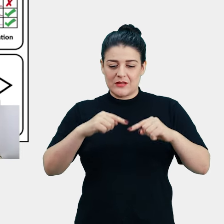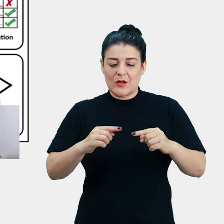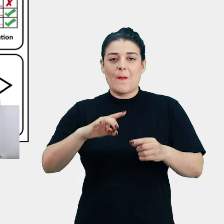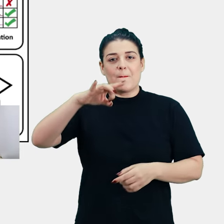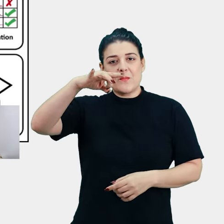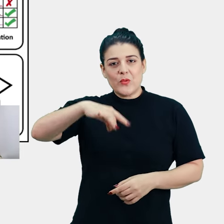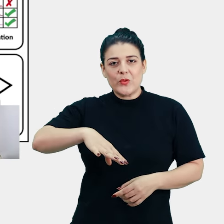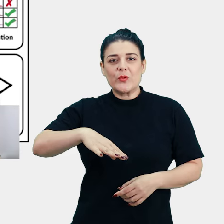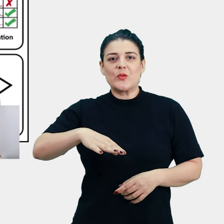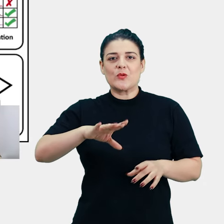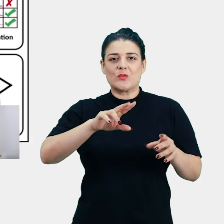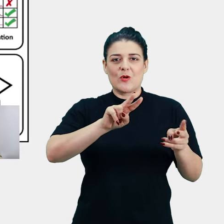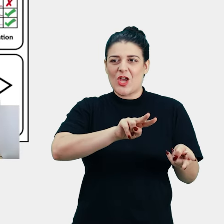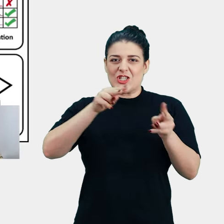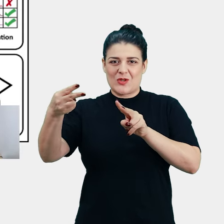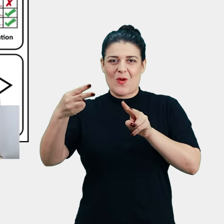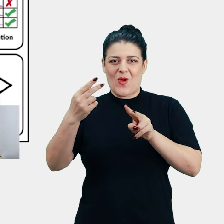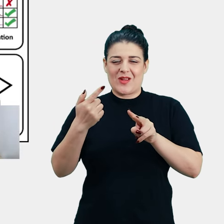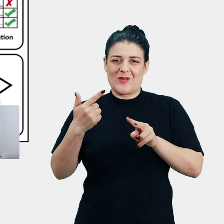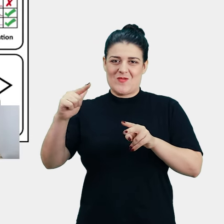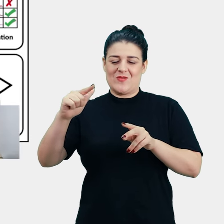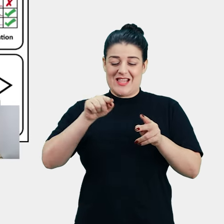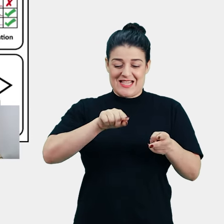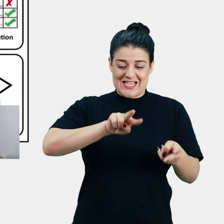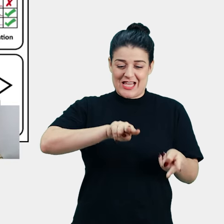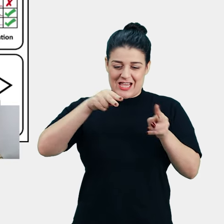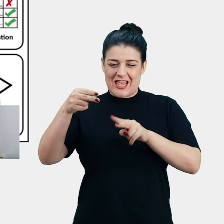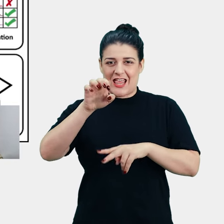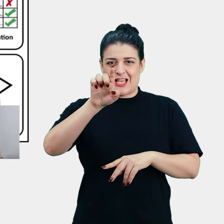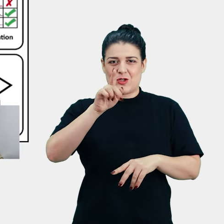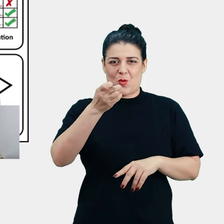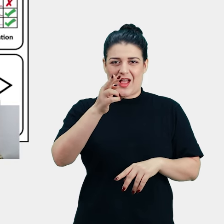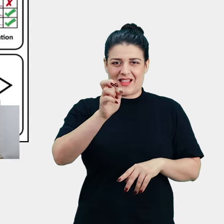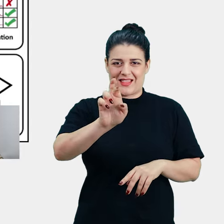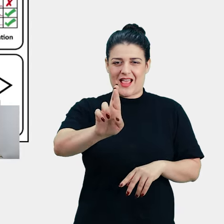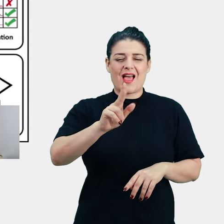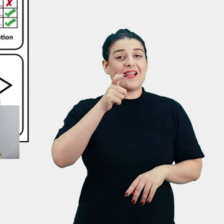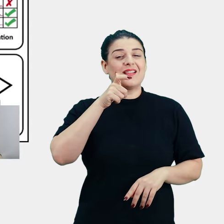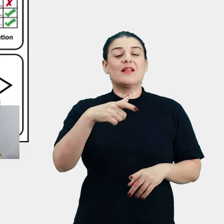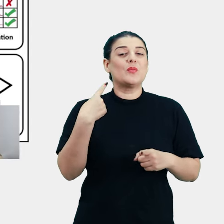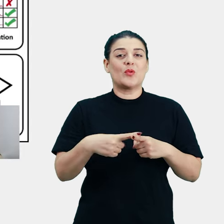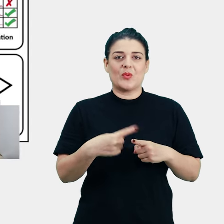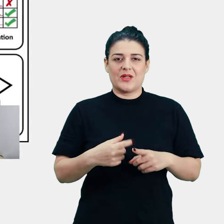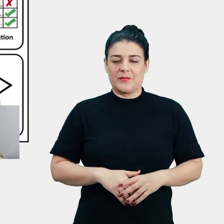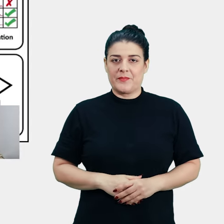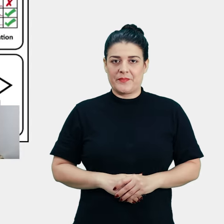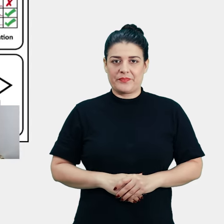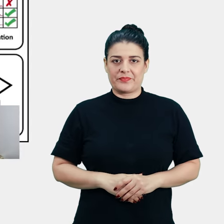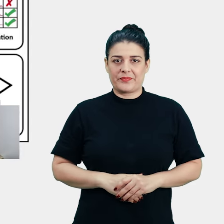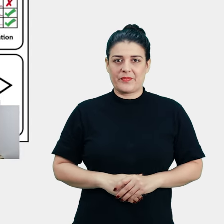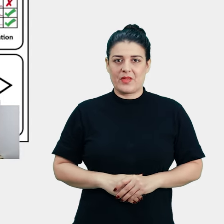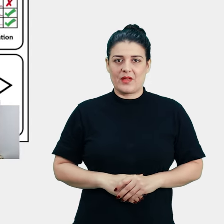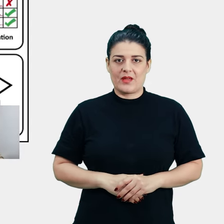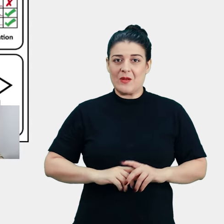último, a gente exporta. E aqui nessa etapa de exportar é interessante, porque a gente